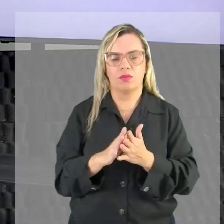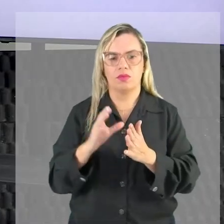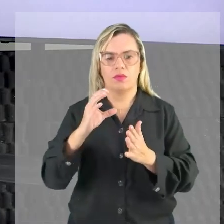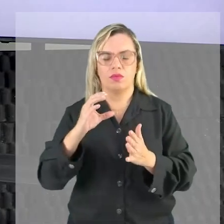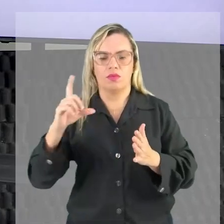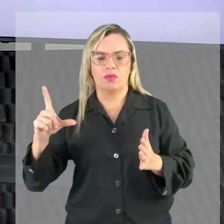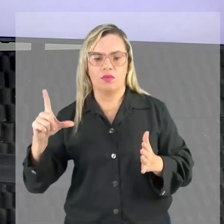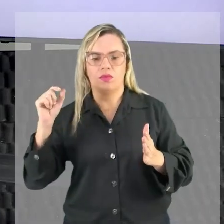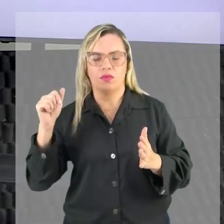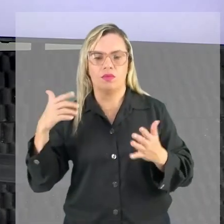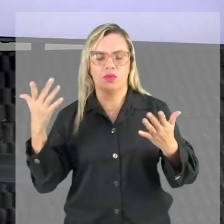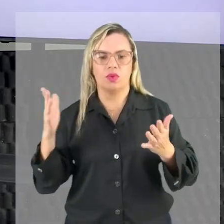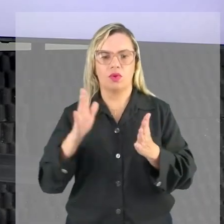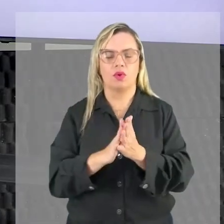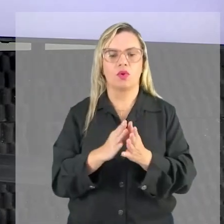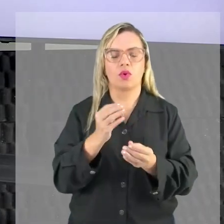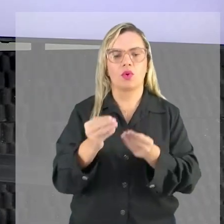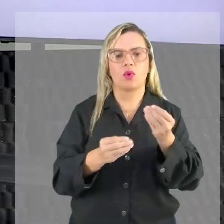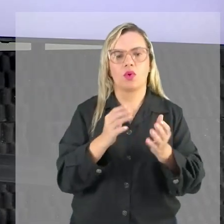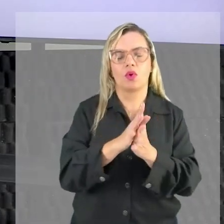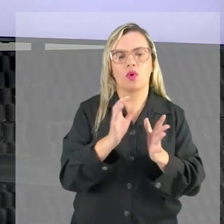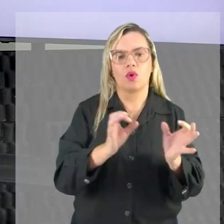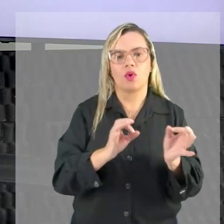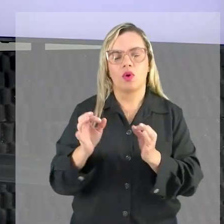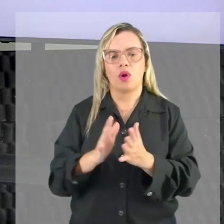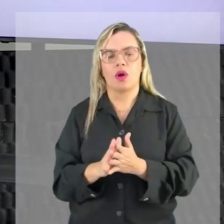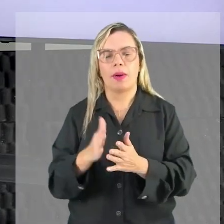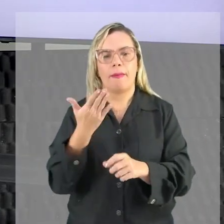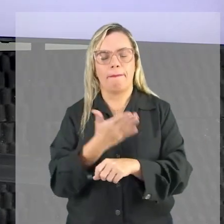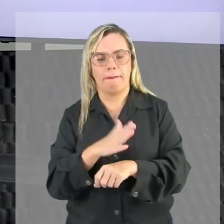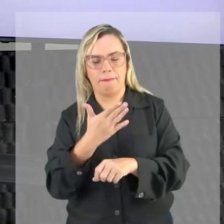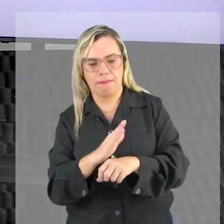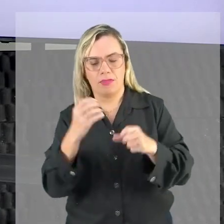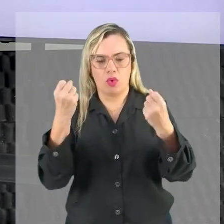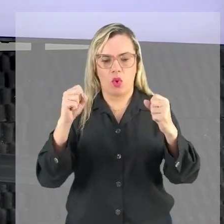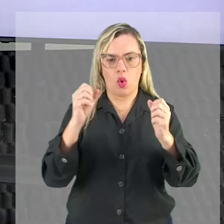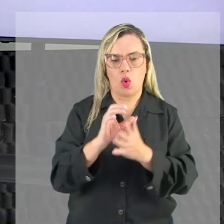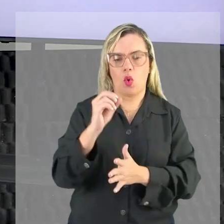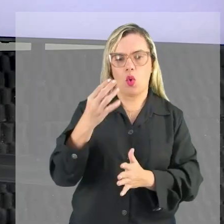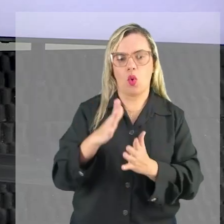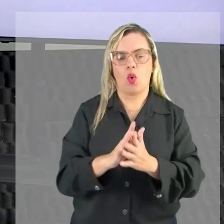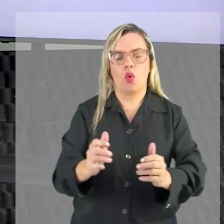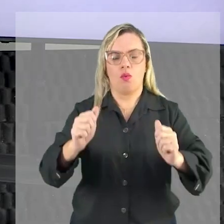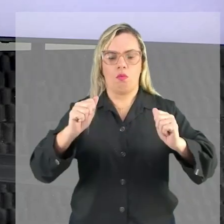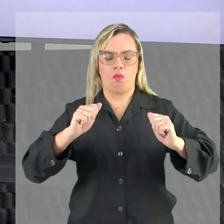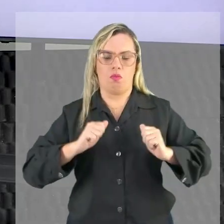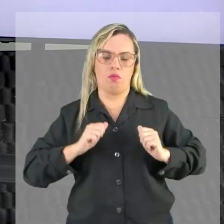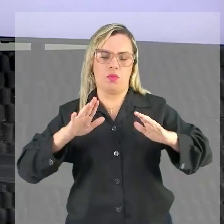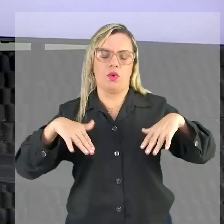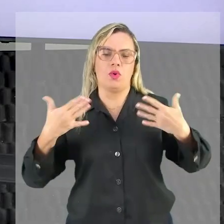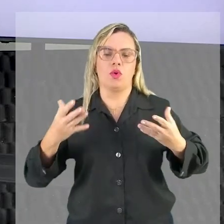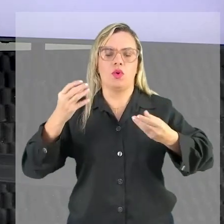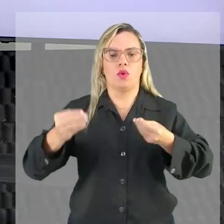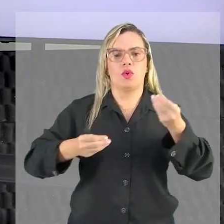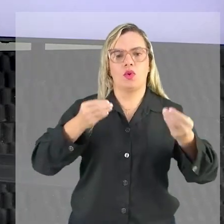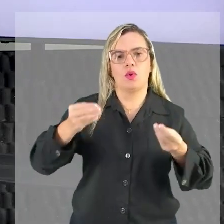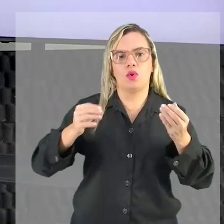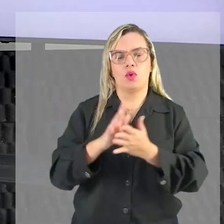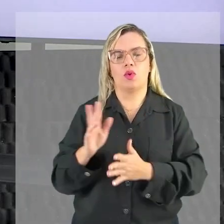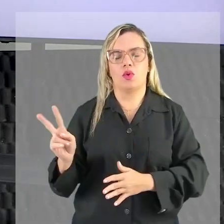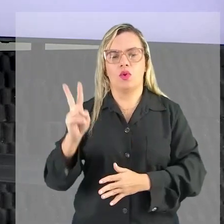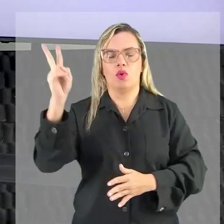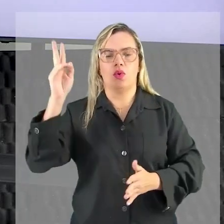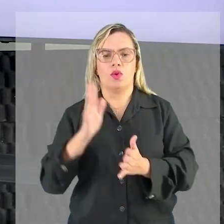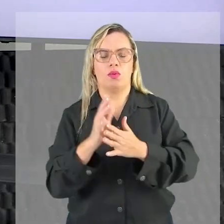classificado em indivíduo ativo ou indivíduo sedentário. Como que chega nesses valores de que ele